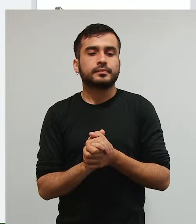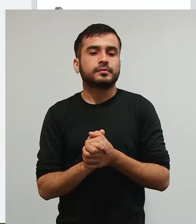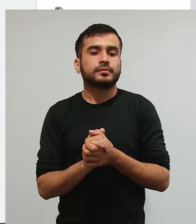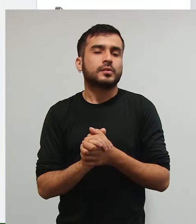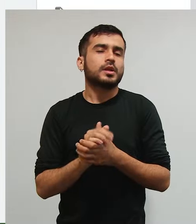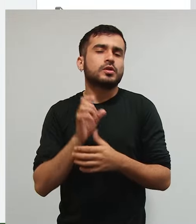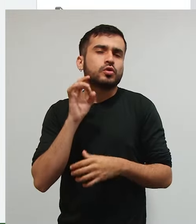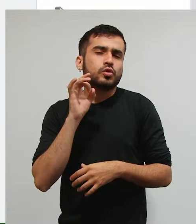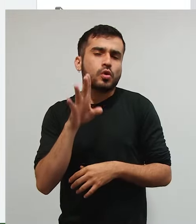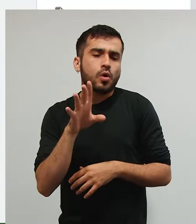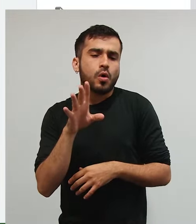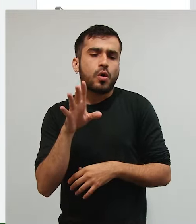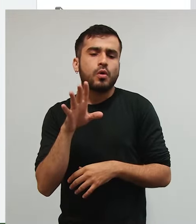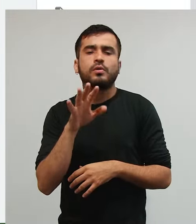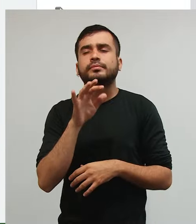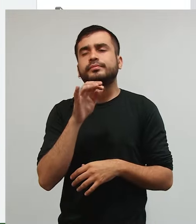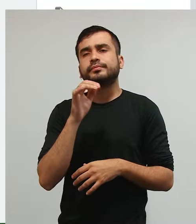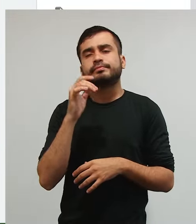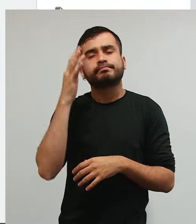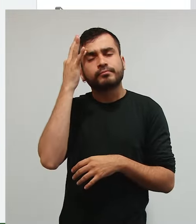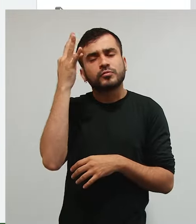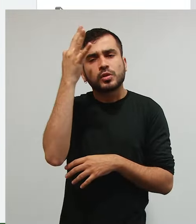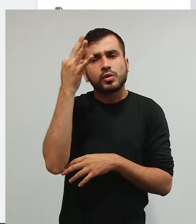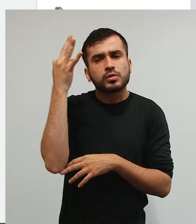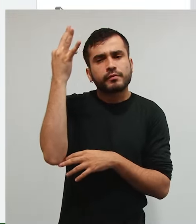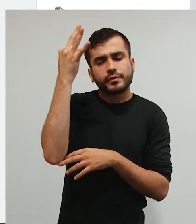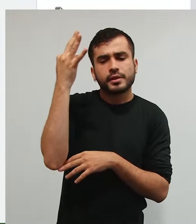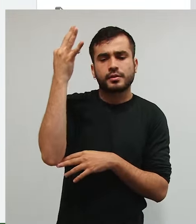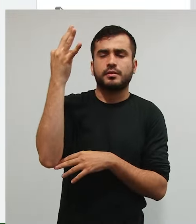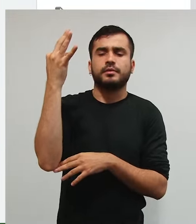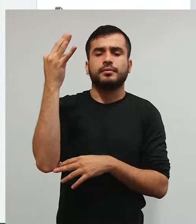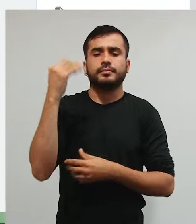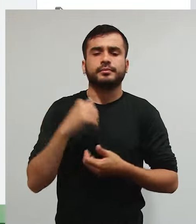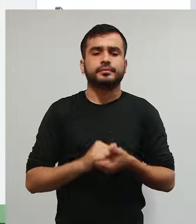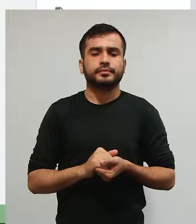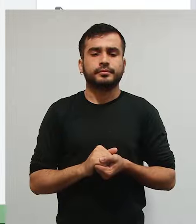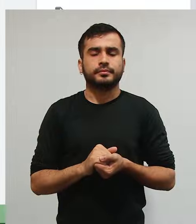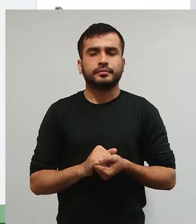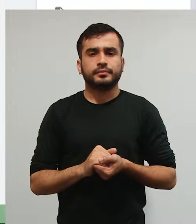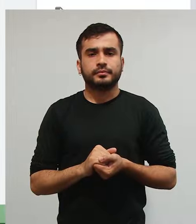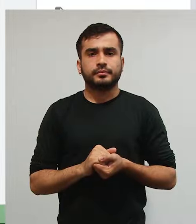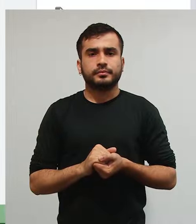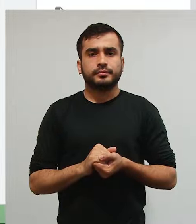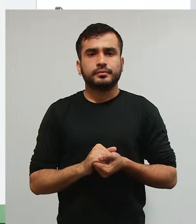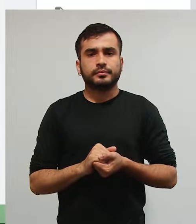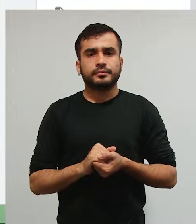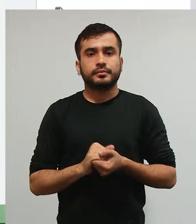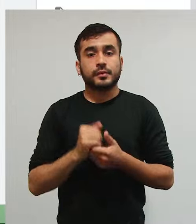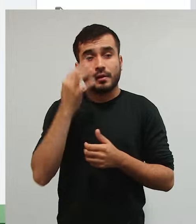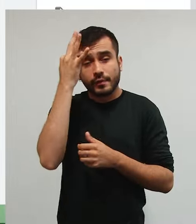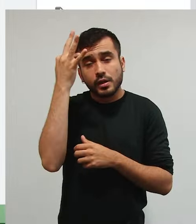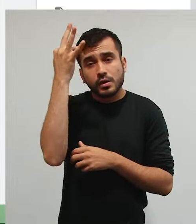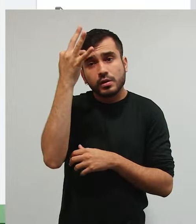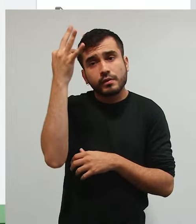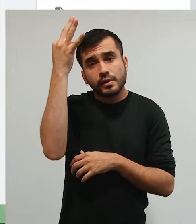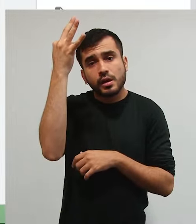pode fazer o mesmo tipo de divisão. Então, você pode colocar aqui, né,